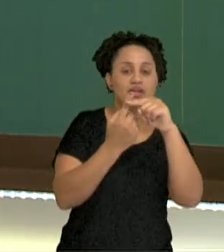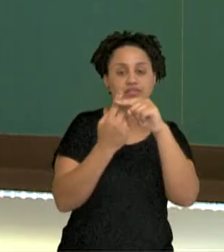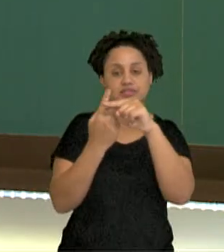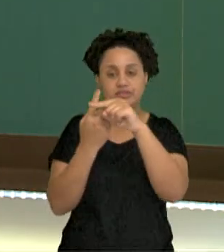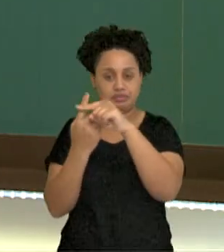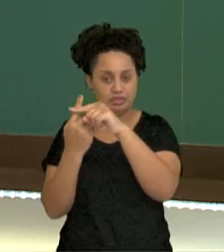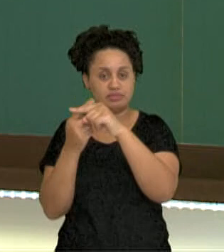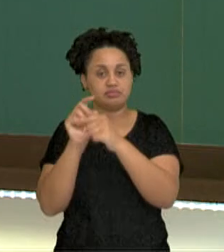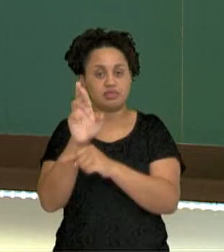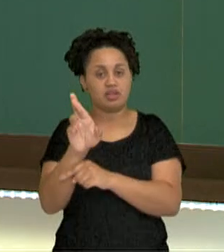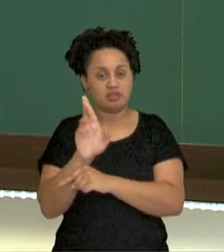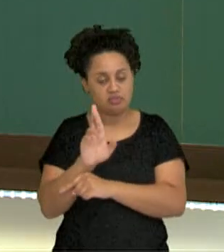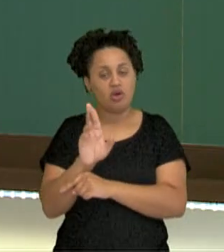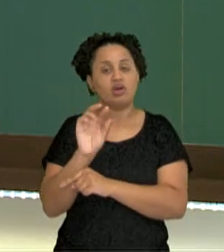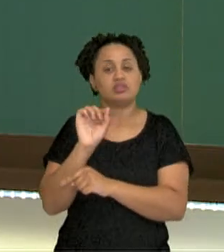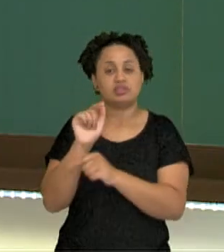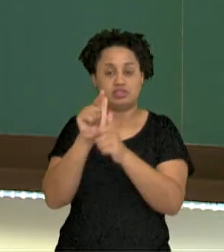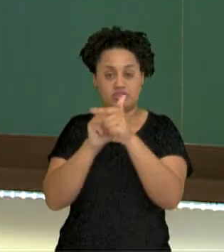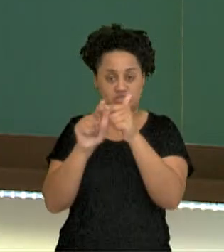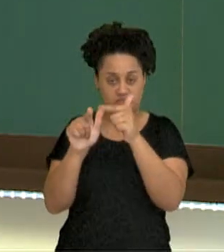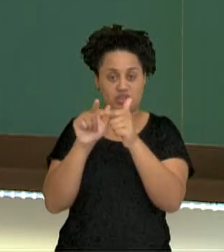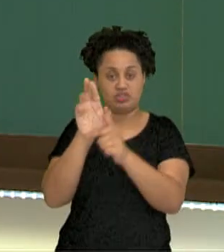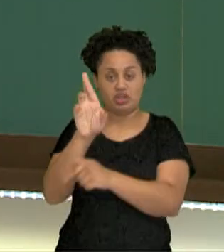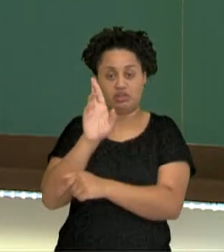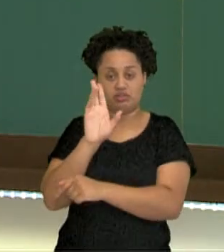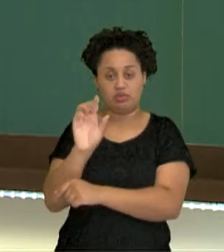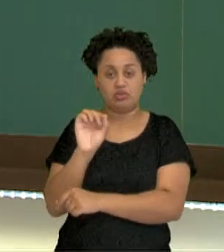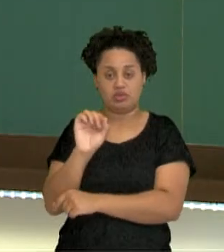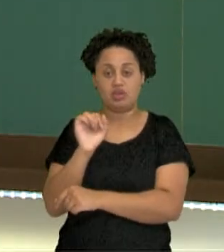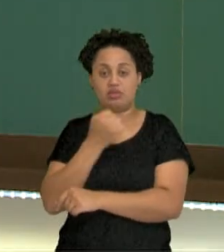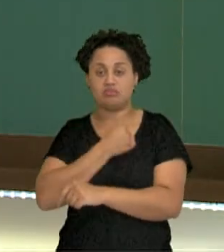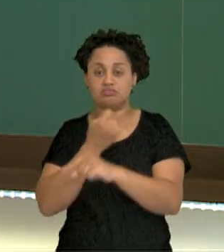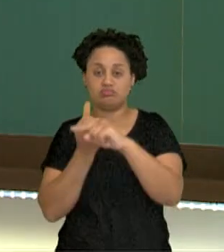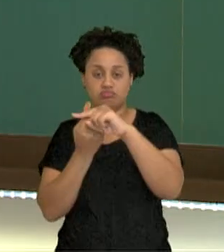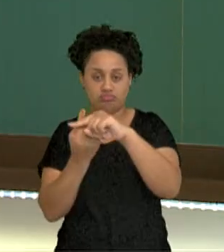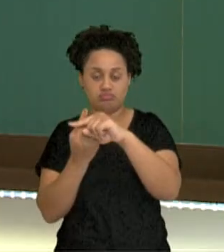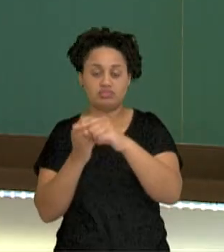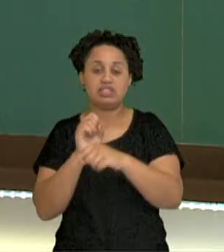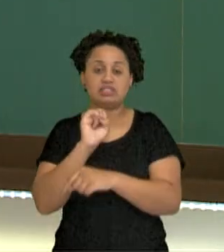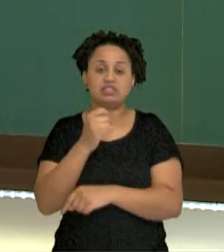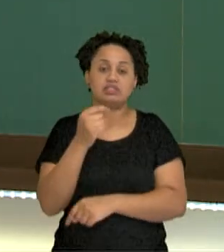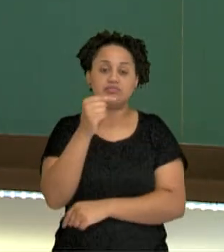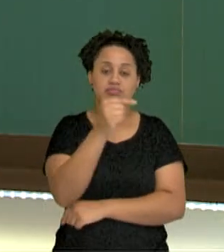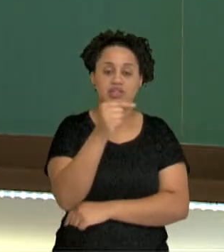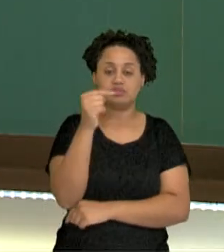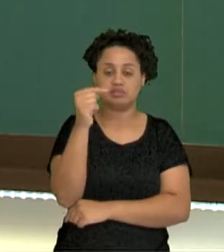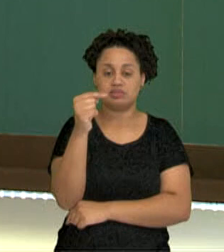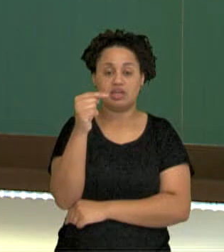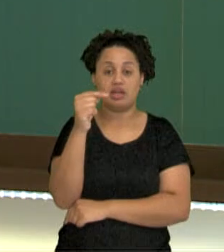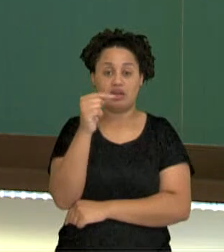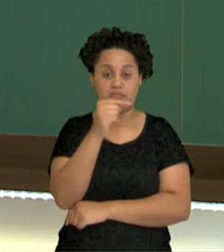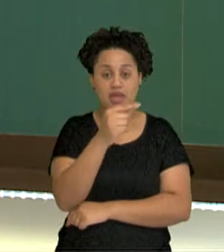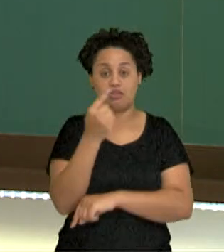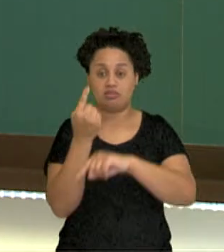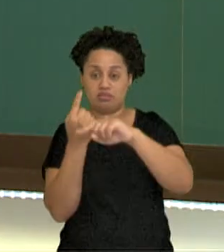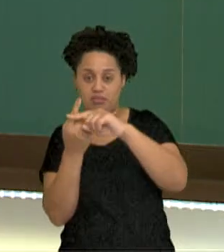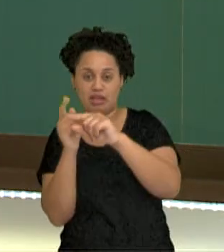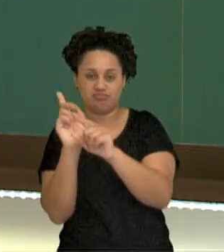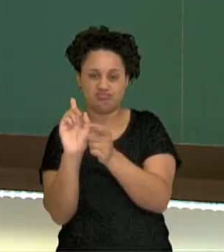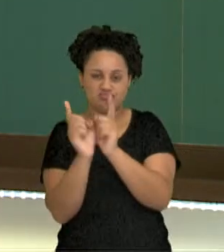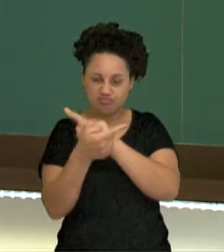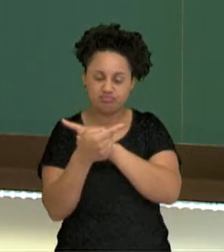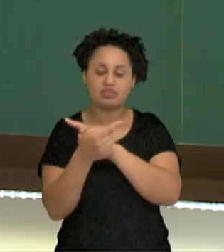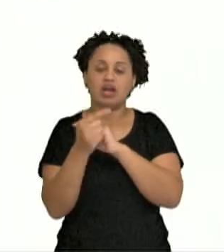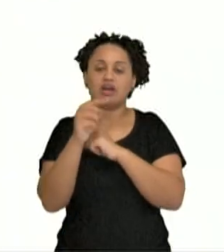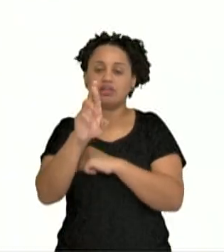sinais iguais divididos resultam em um número positivo. Números com sinais trocados na divisão